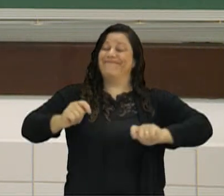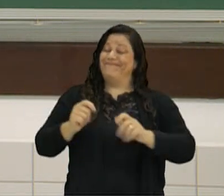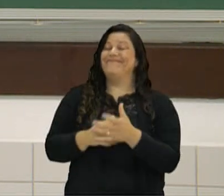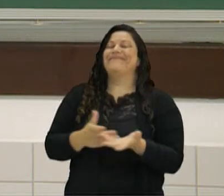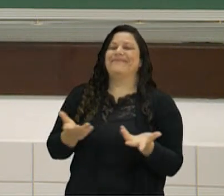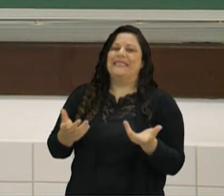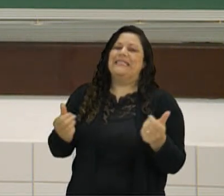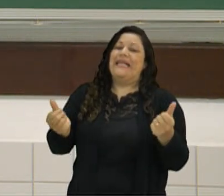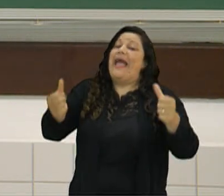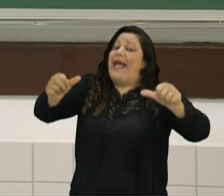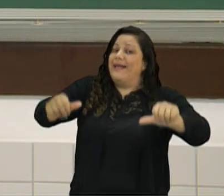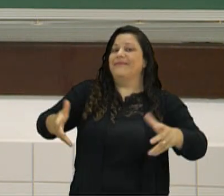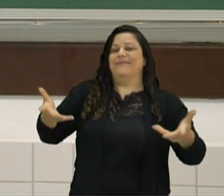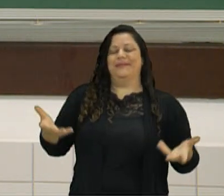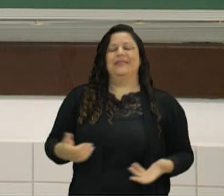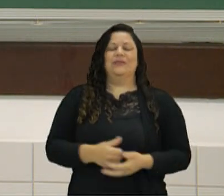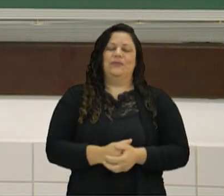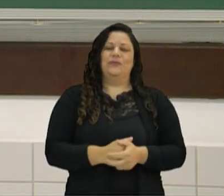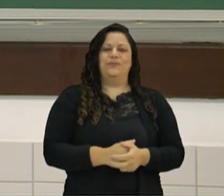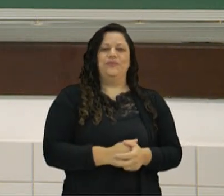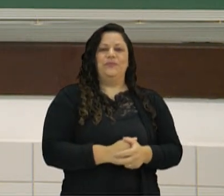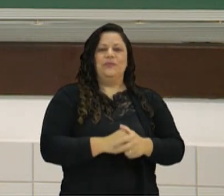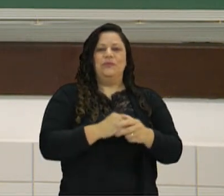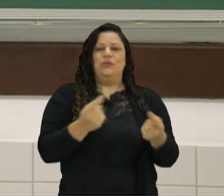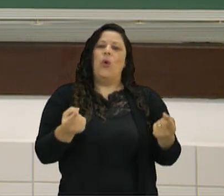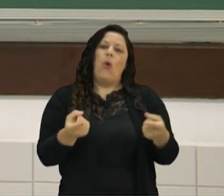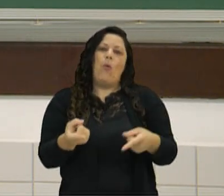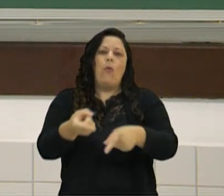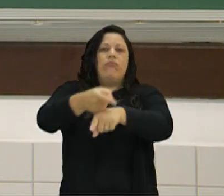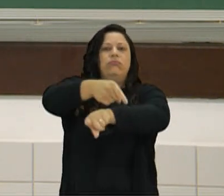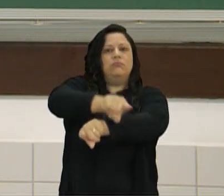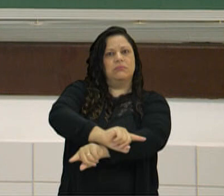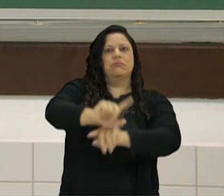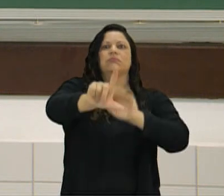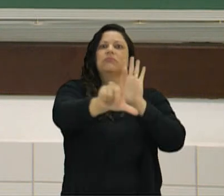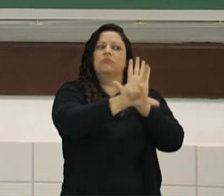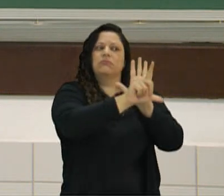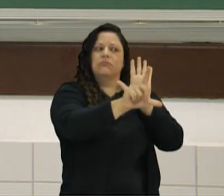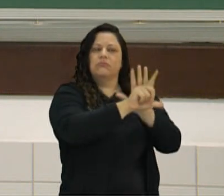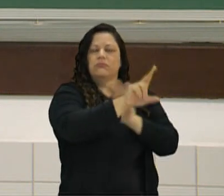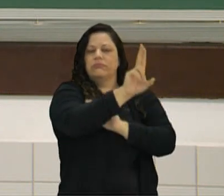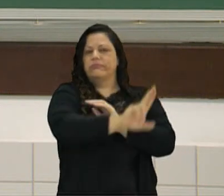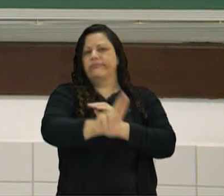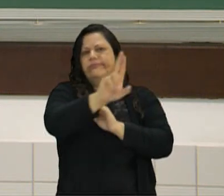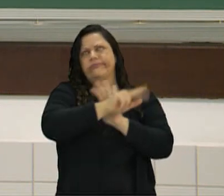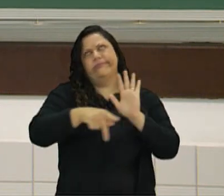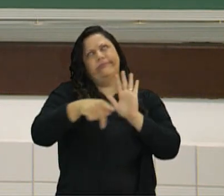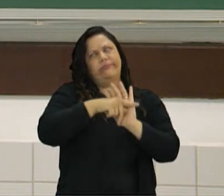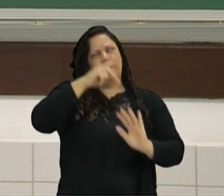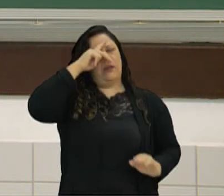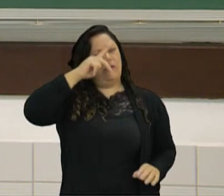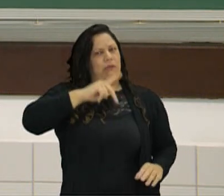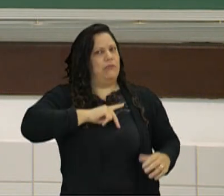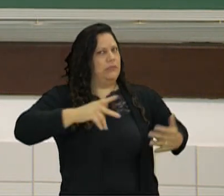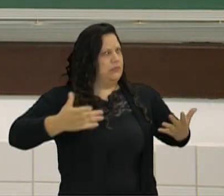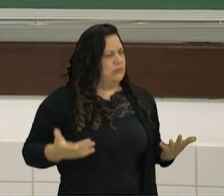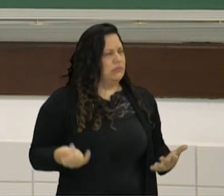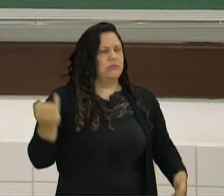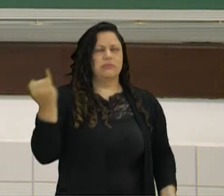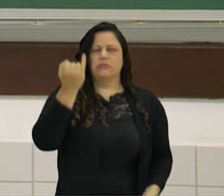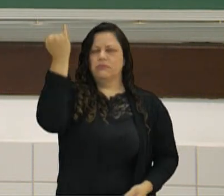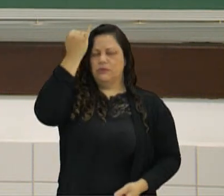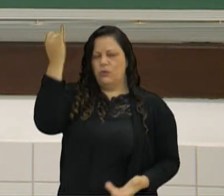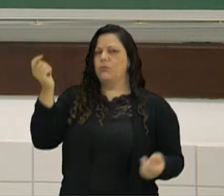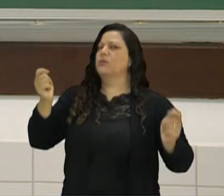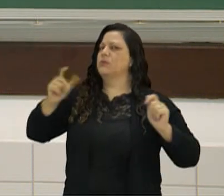o desvirtuamento das leis, tá? As leis sendo utilizadas em favor próprio. Então, é muito importante que